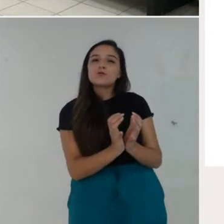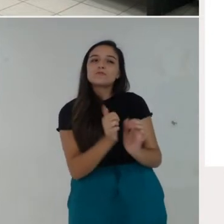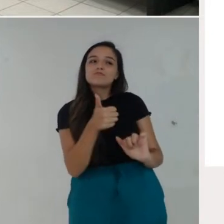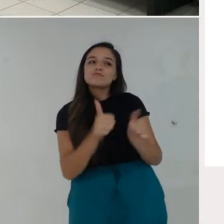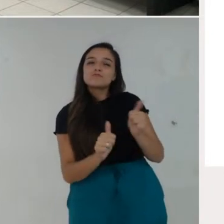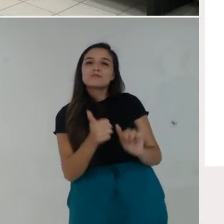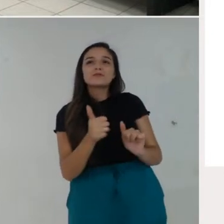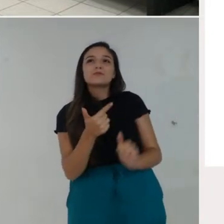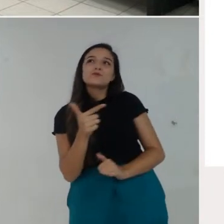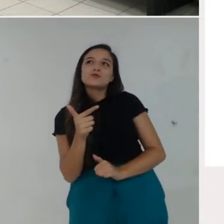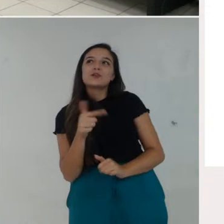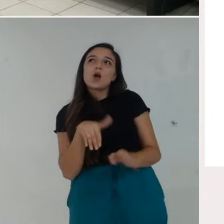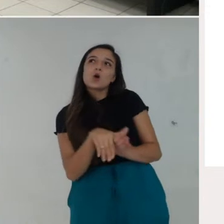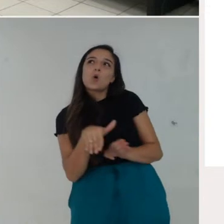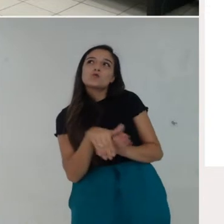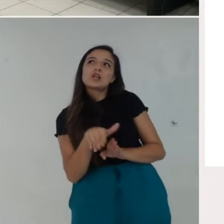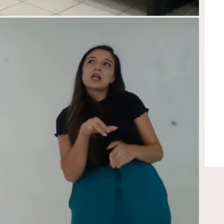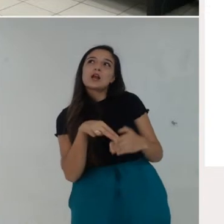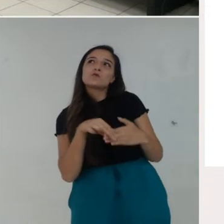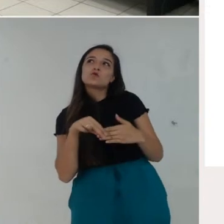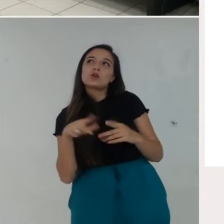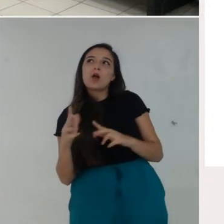tinha esse nome, né? Se a gente abrir ali